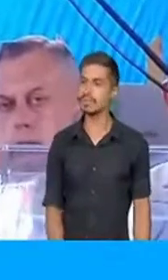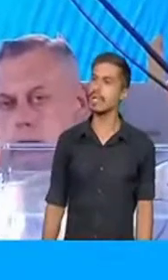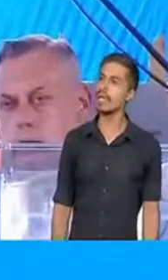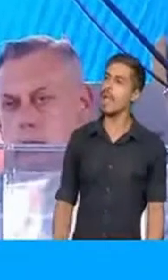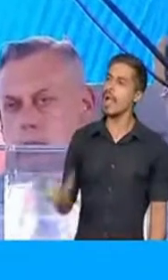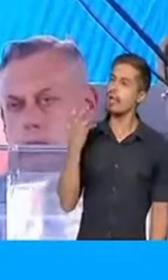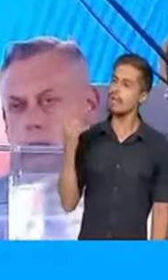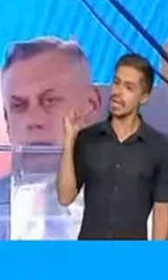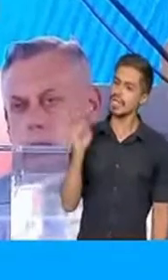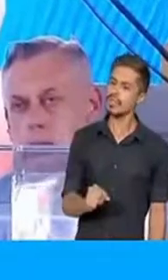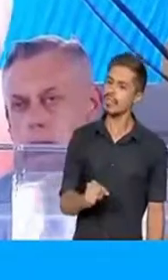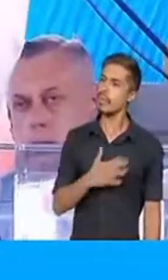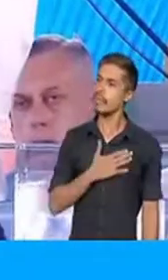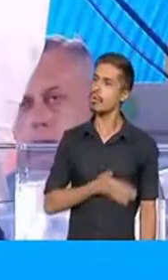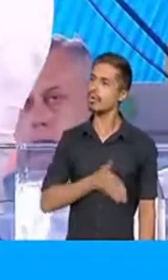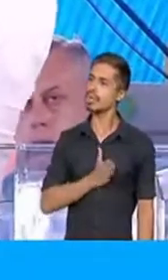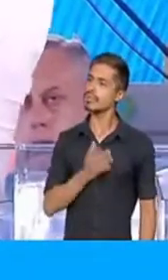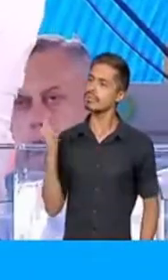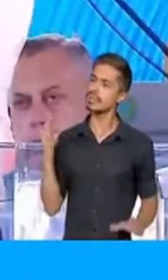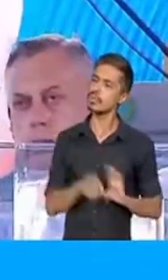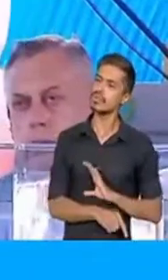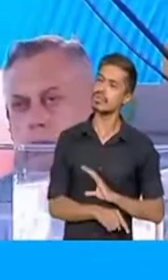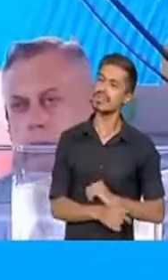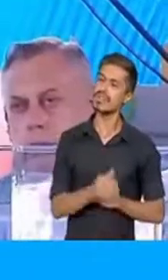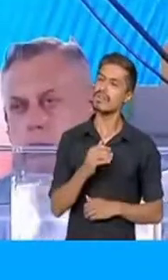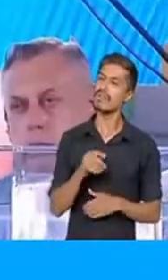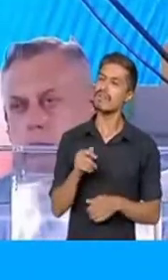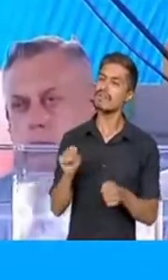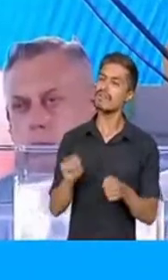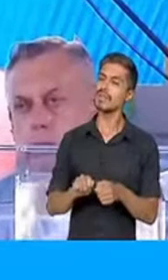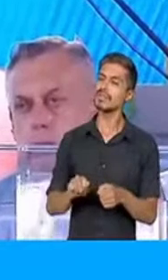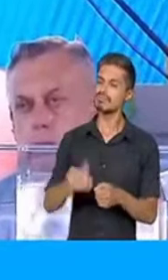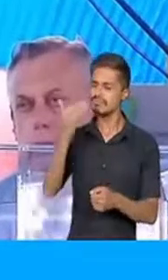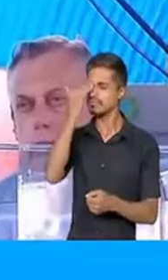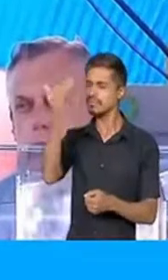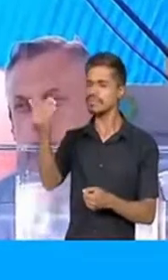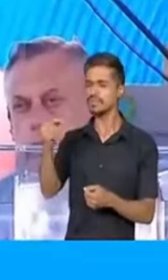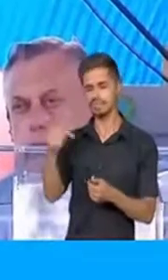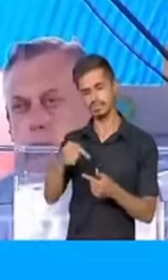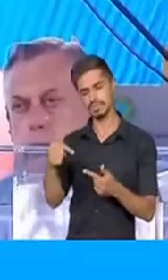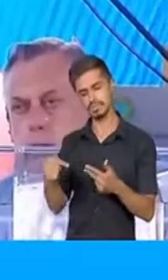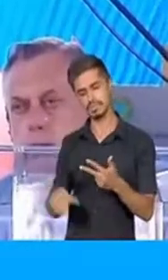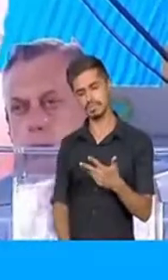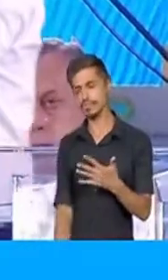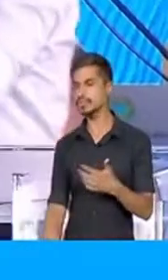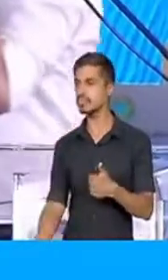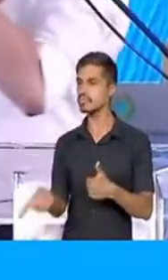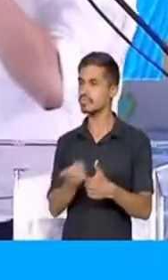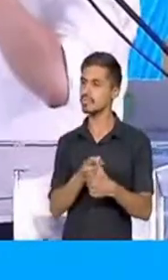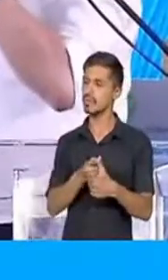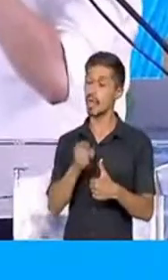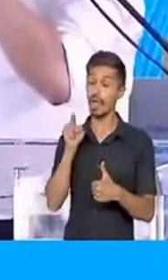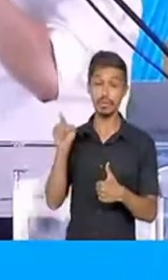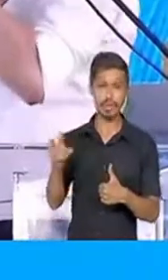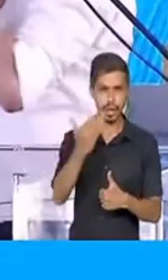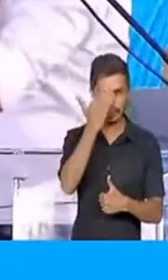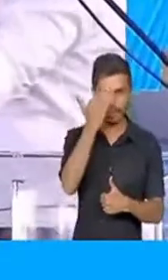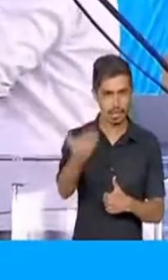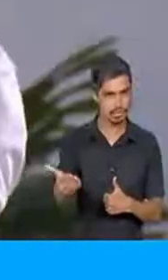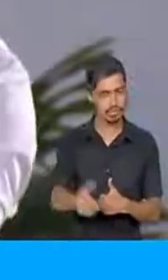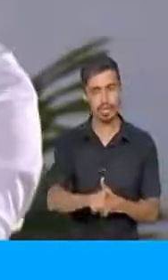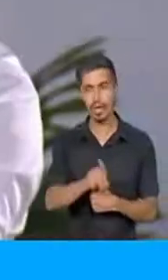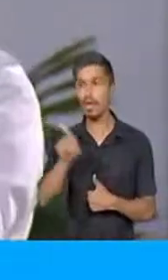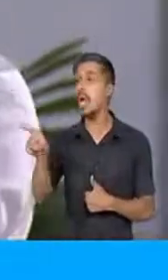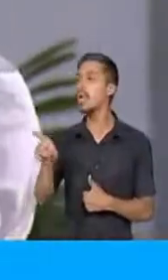eu quero aqui do fundo do coração lhe fazer alguns agradecimentos. O primeiro dos